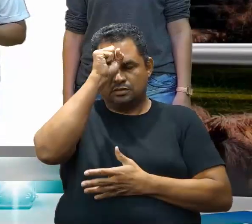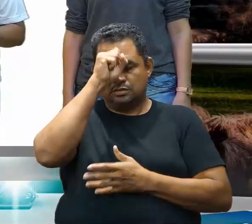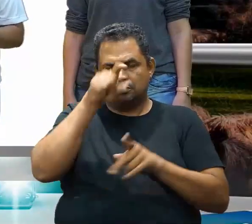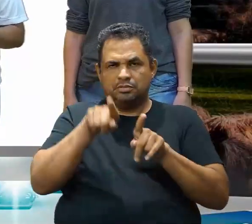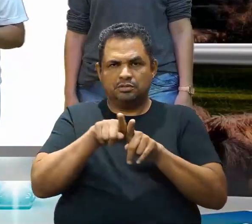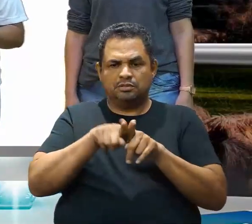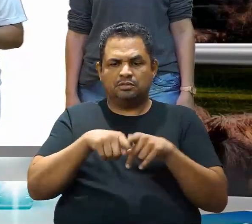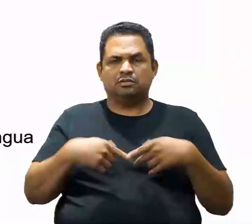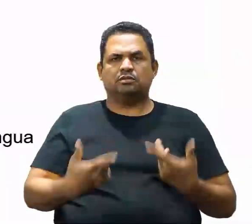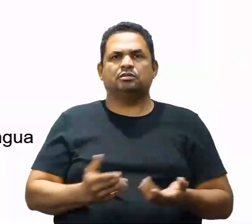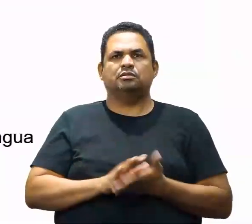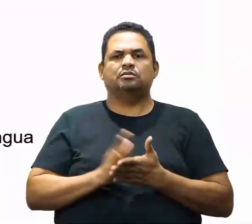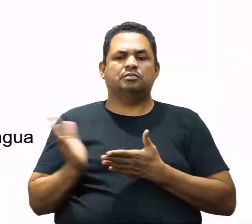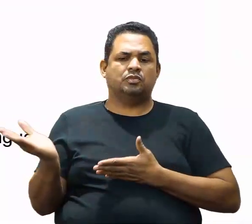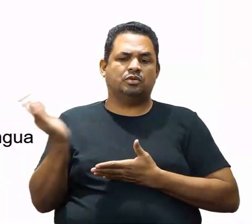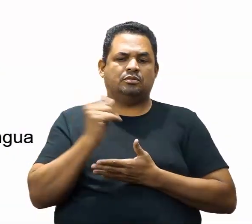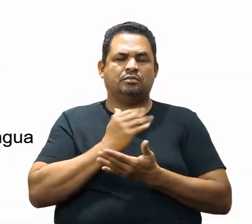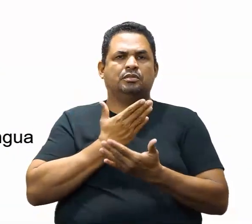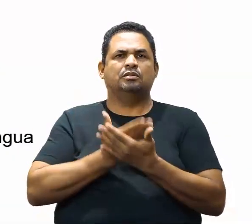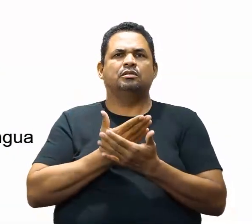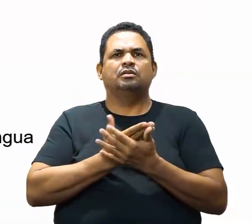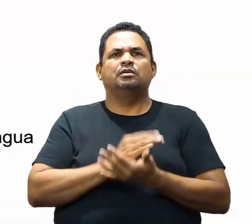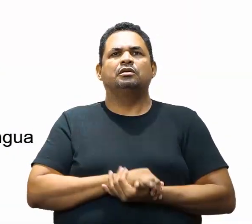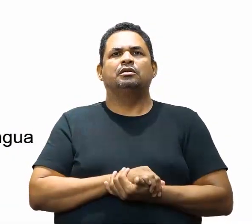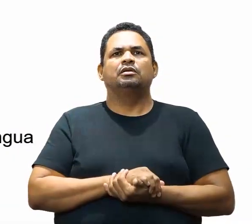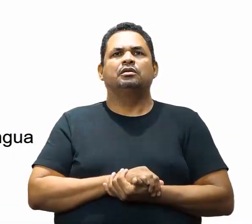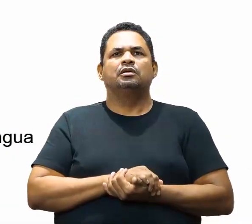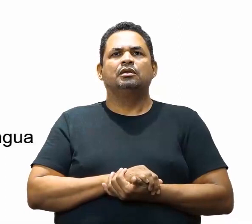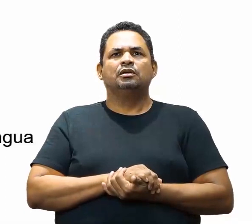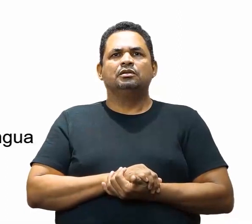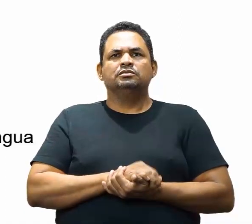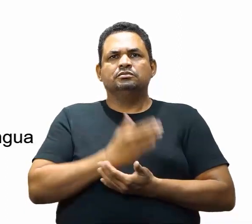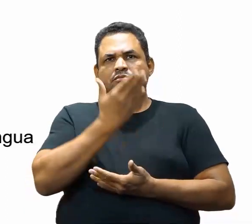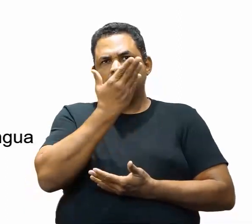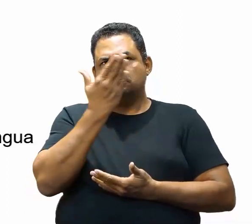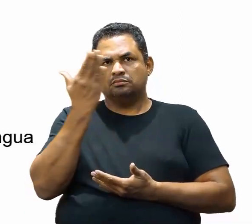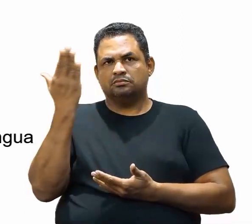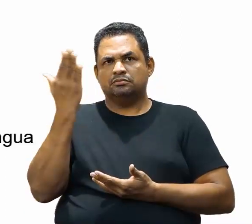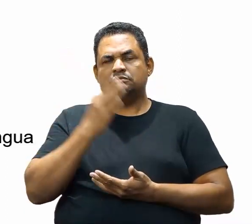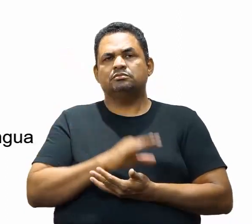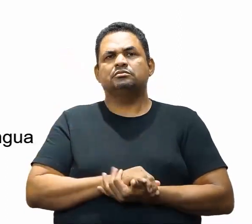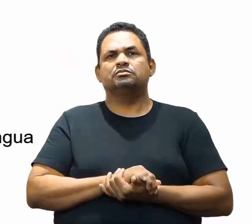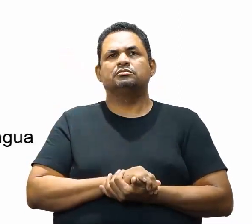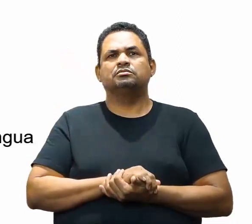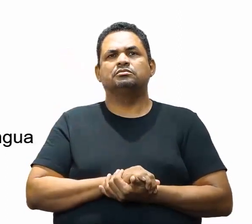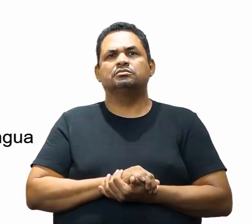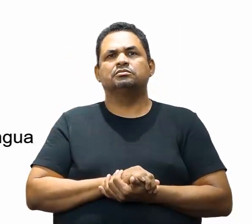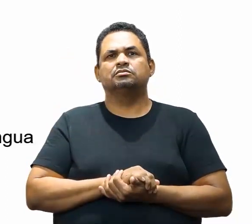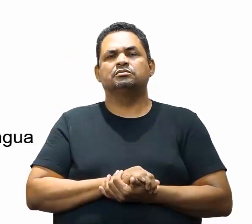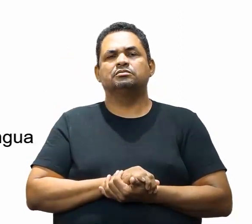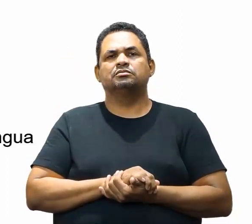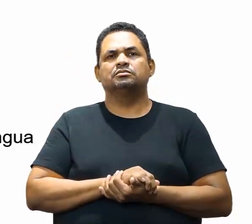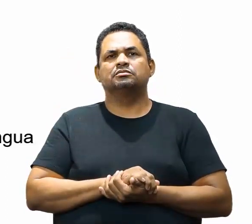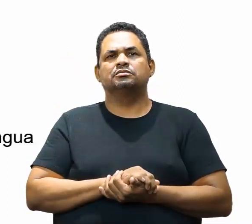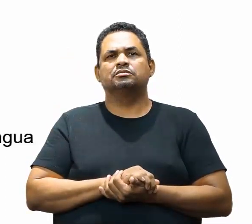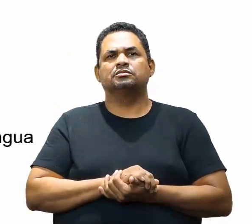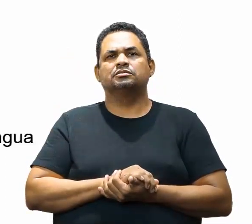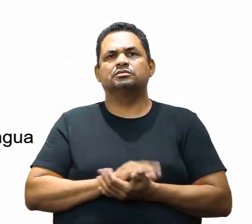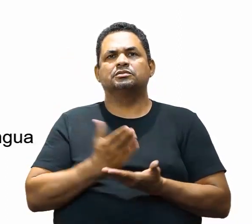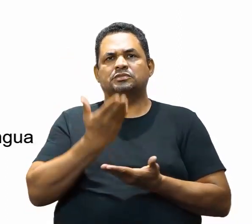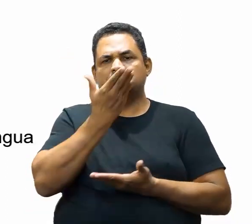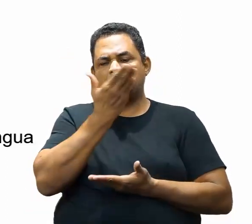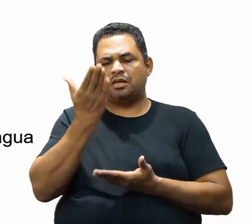Então, simbora para a nossa aula. Então, vamos lá. Los artículos ou os artigos da língua espanhola, que são os mesmos da